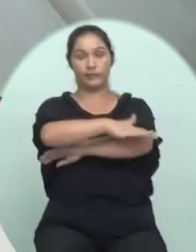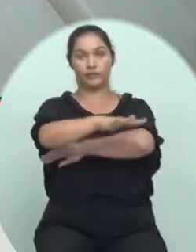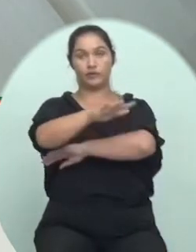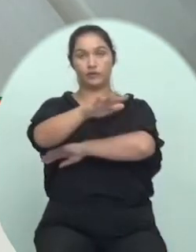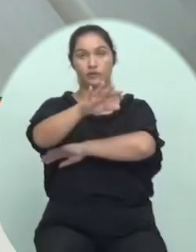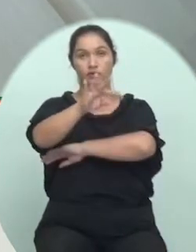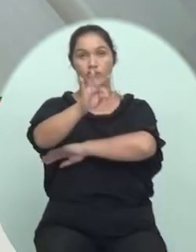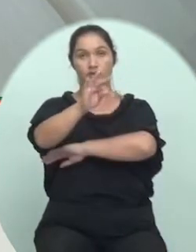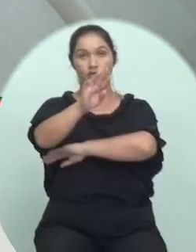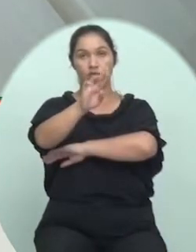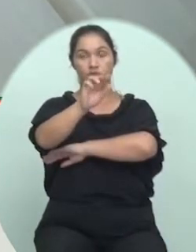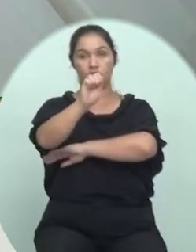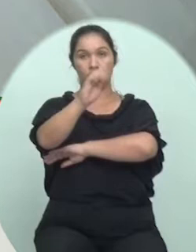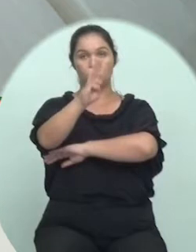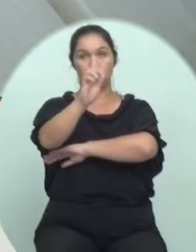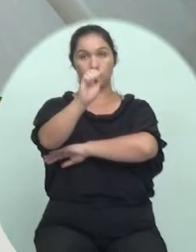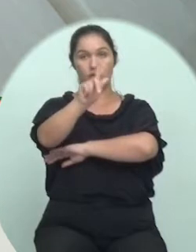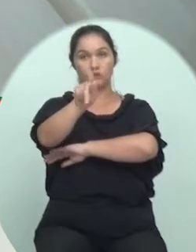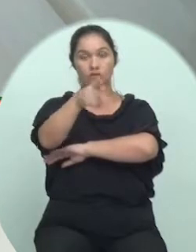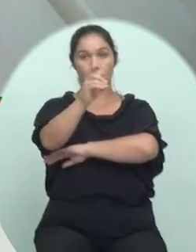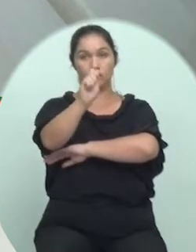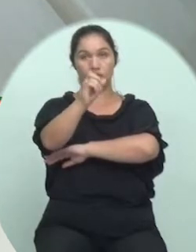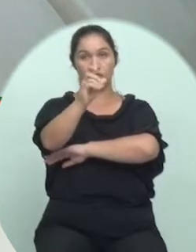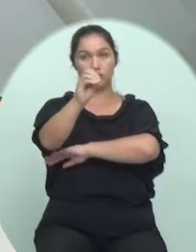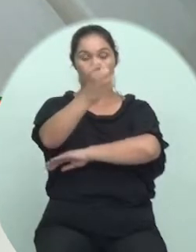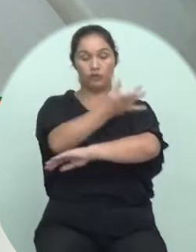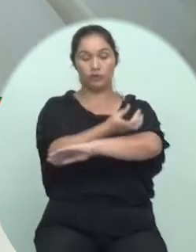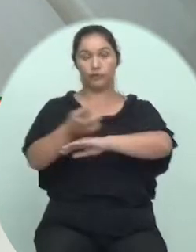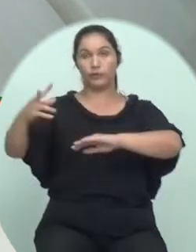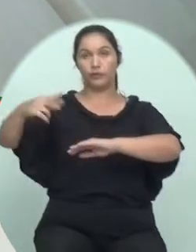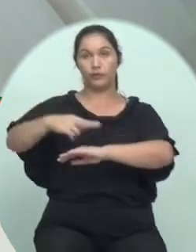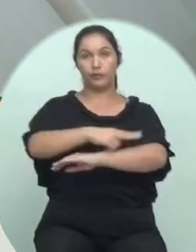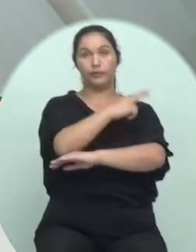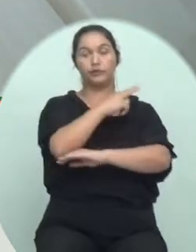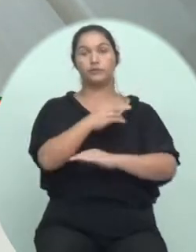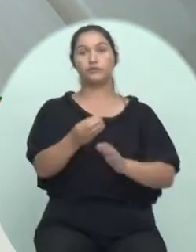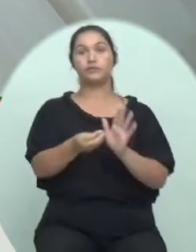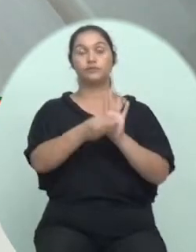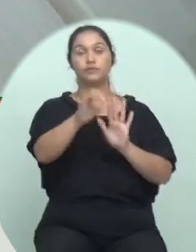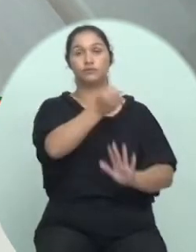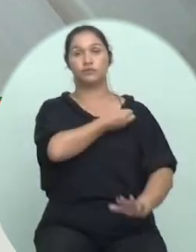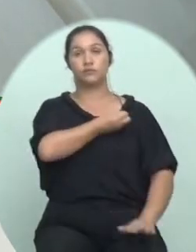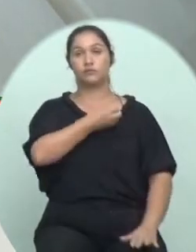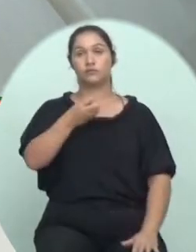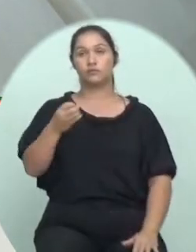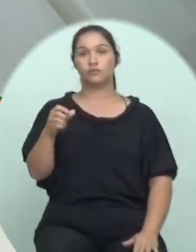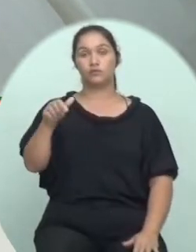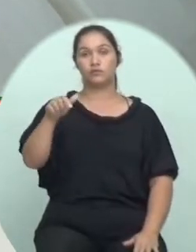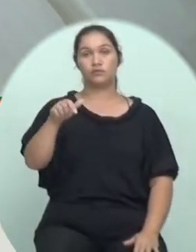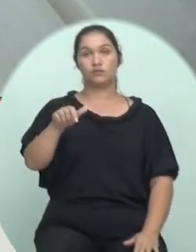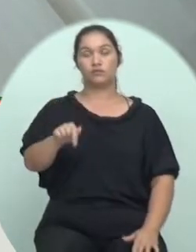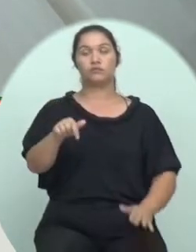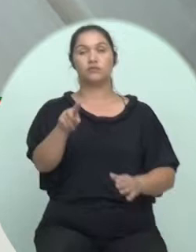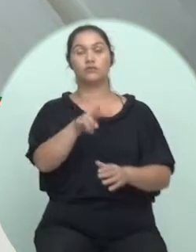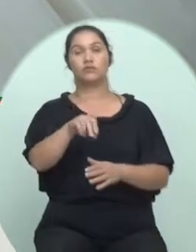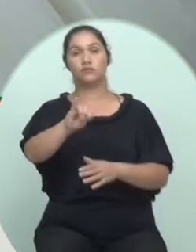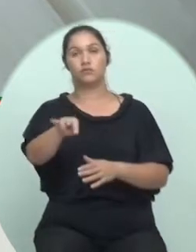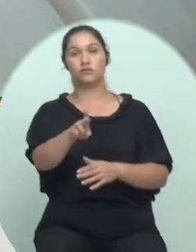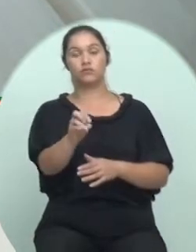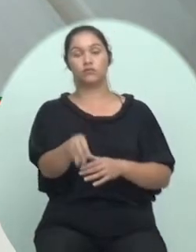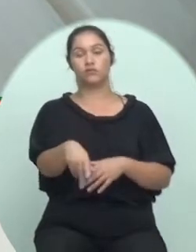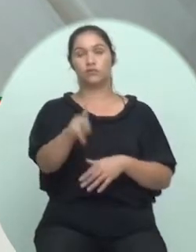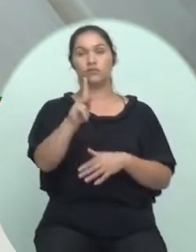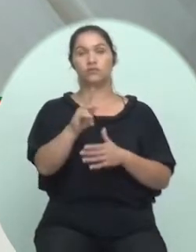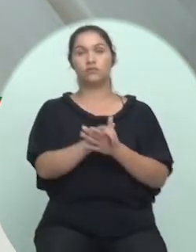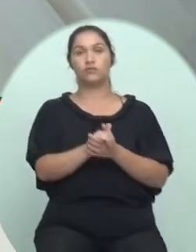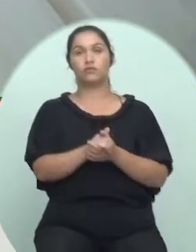do Trabalhador, bairro Próspera. Indicação 07/2019, autor vereador Júlio Kaminski,